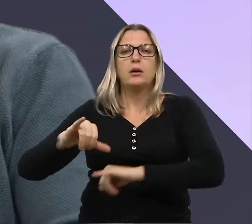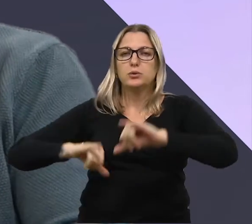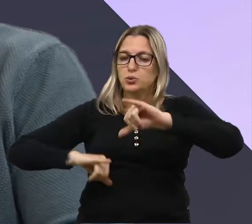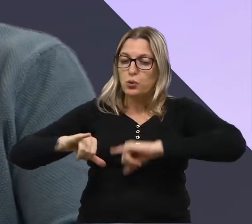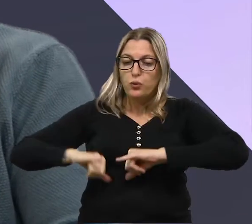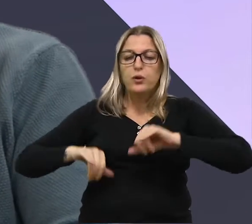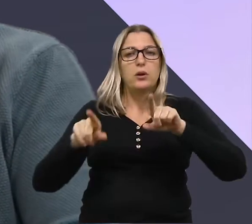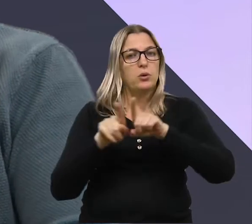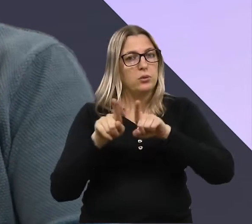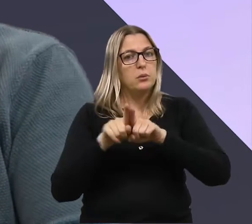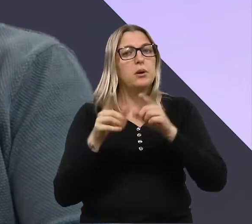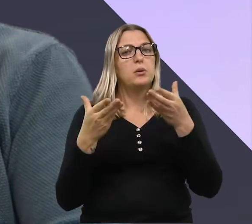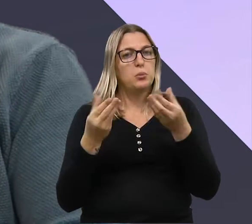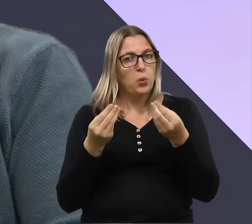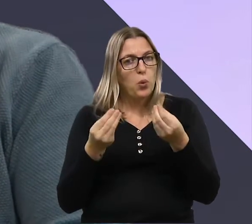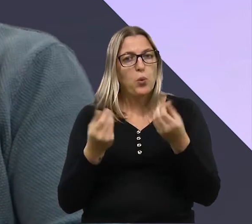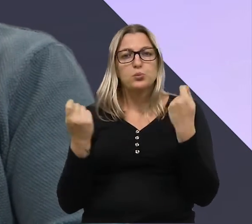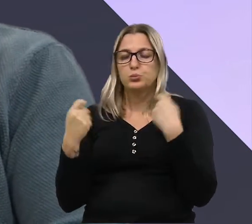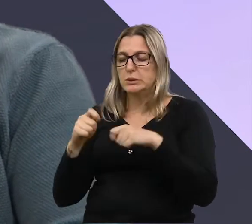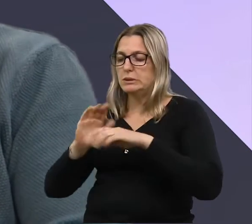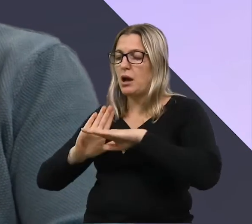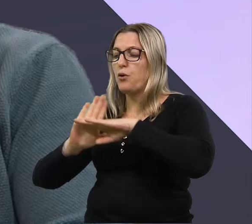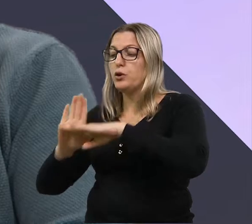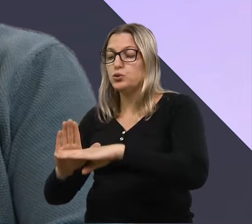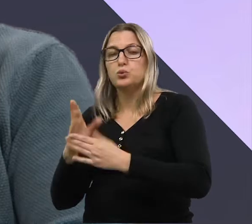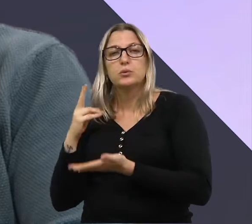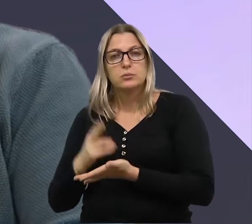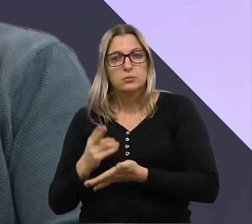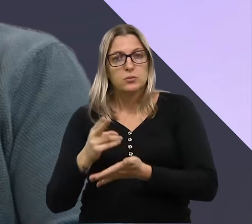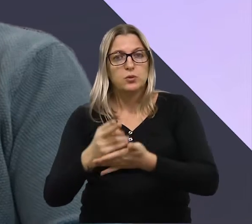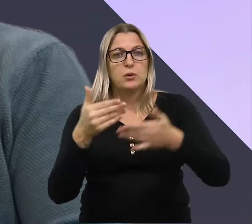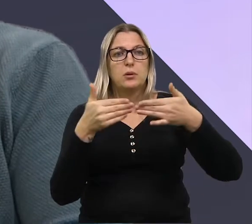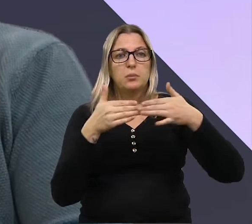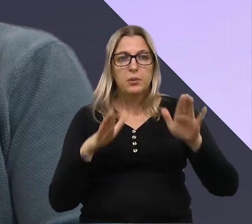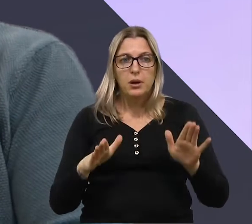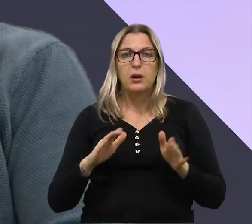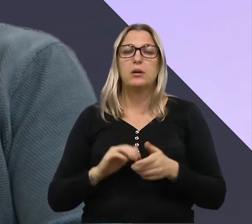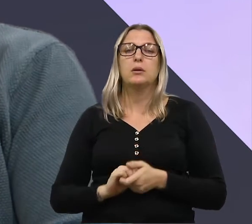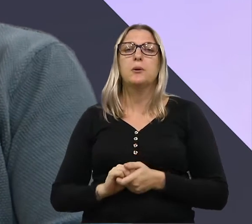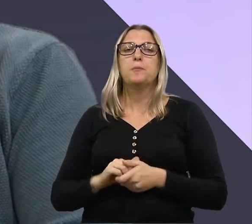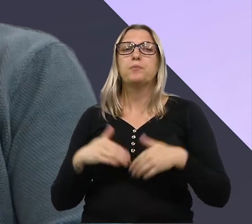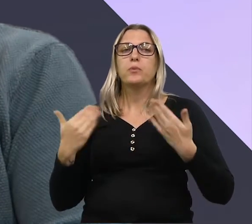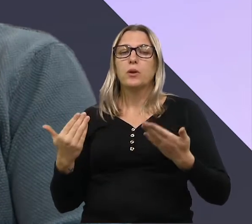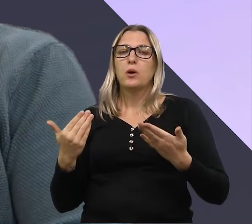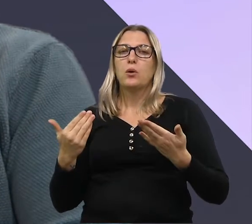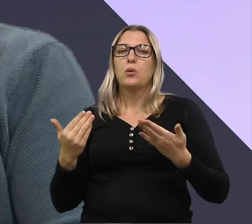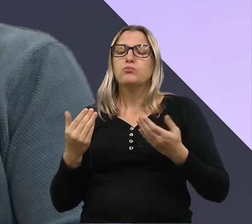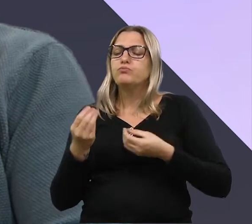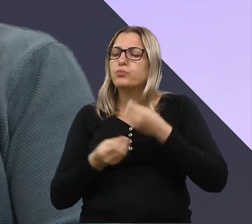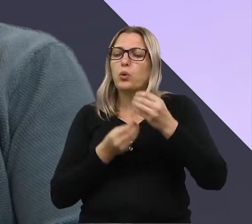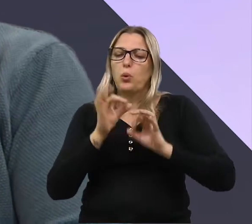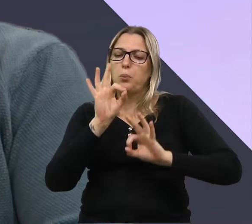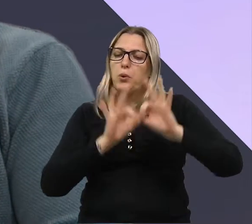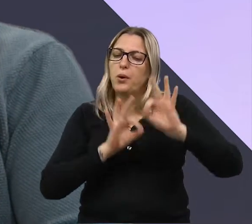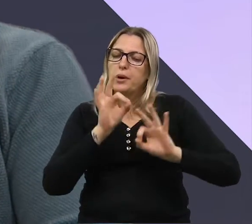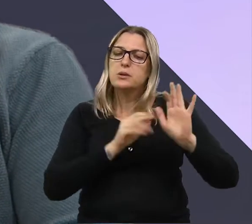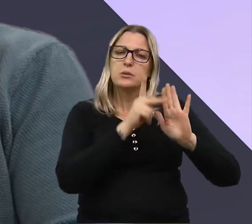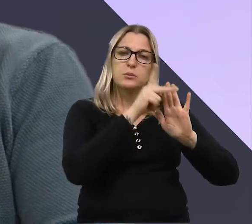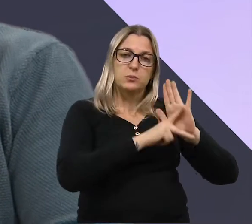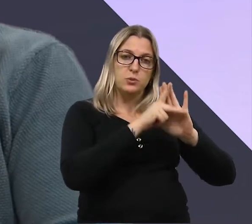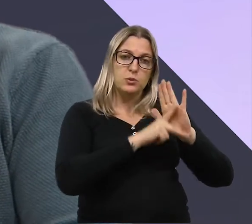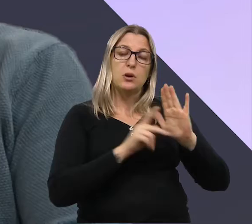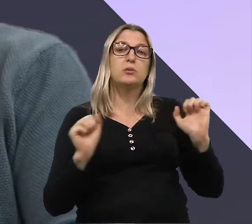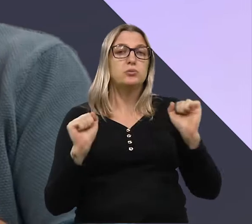sofreu bastante também necessitando desse Amparo pra se manter ativo então isso foi construído em conjunto né